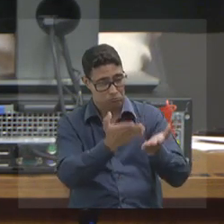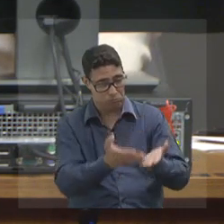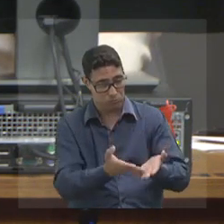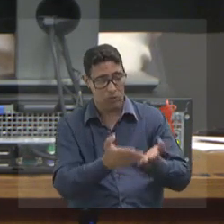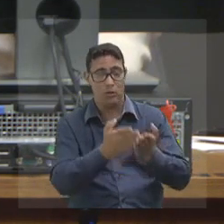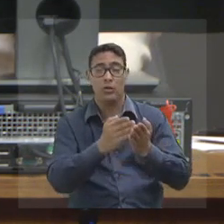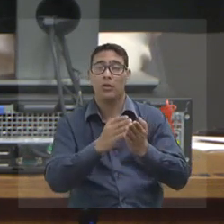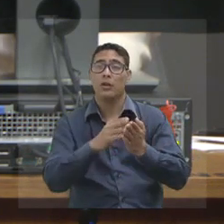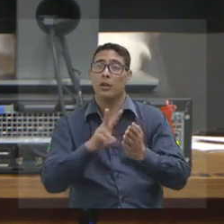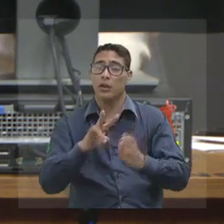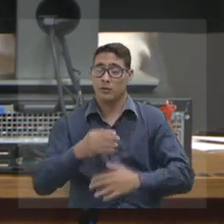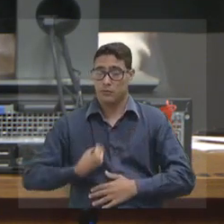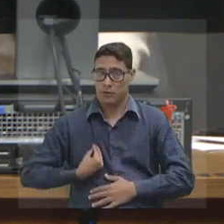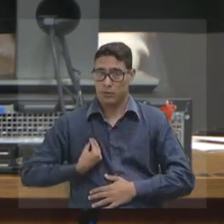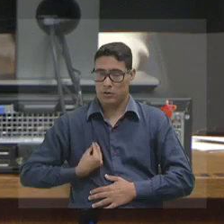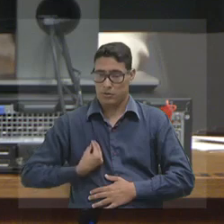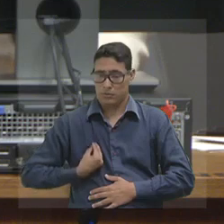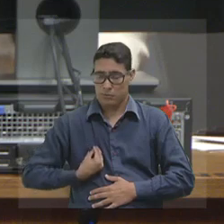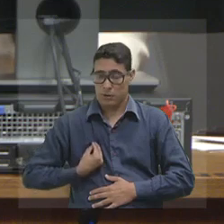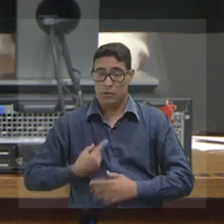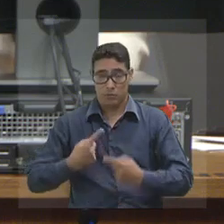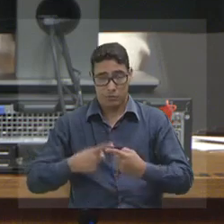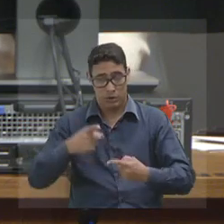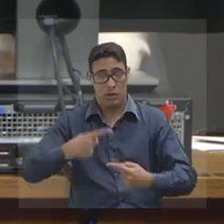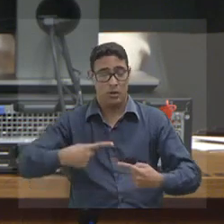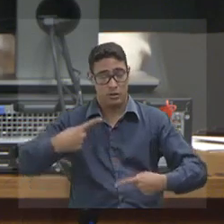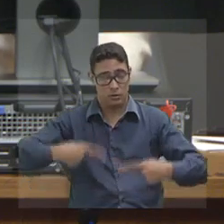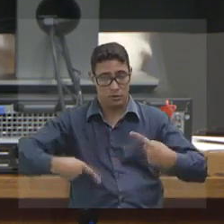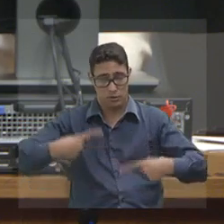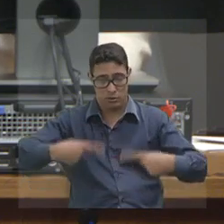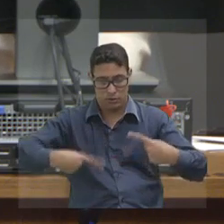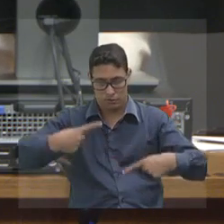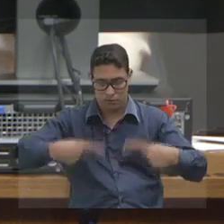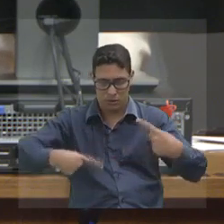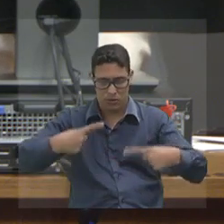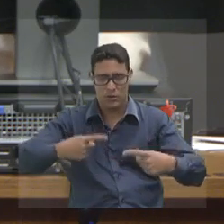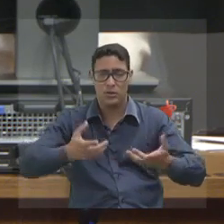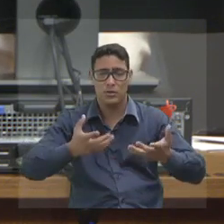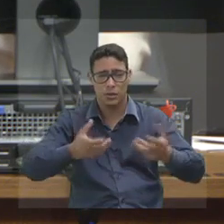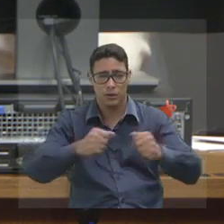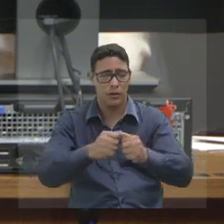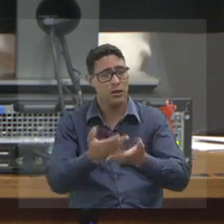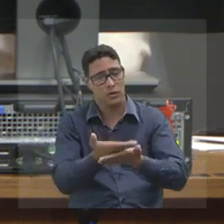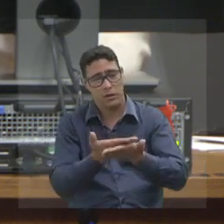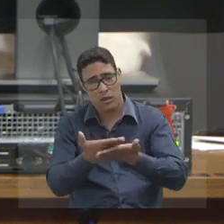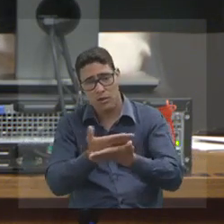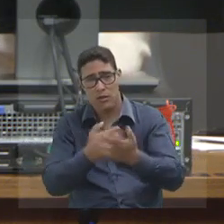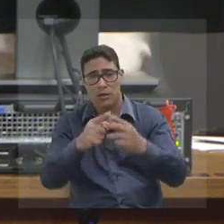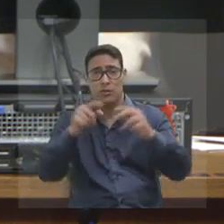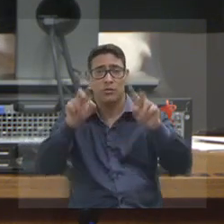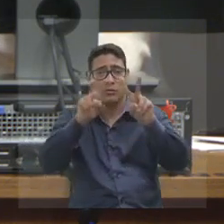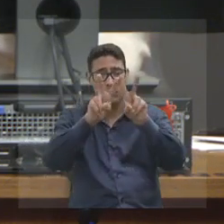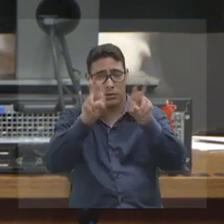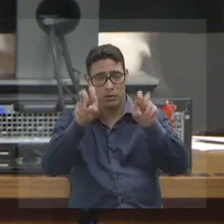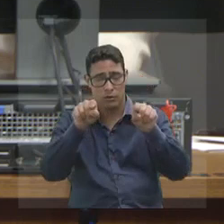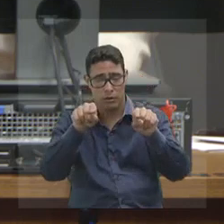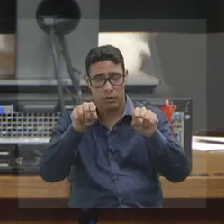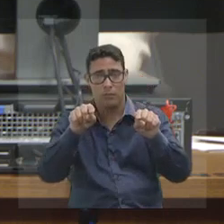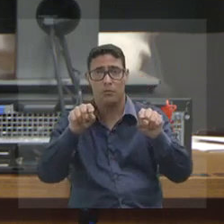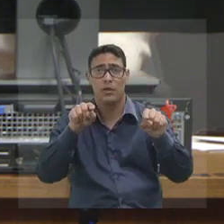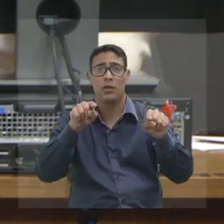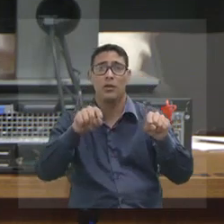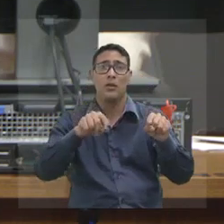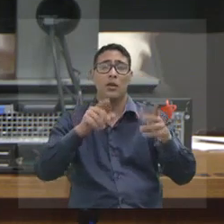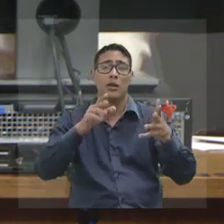muito nesse debate nós queremos estar tratando do tema da abordagem